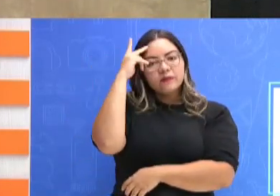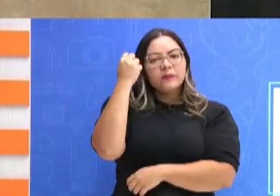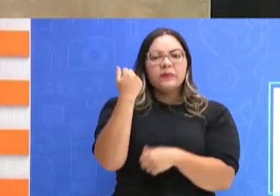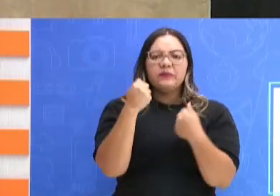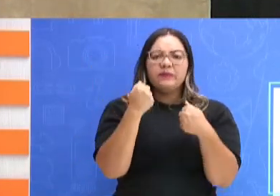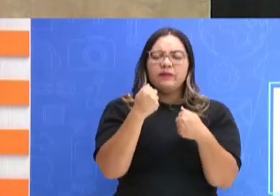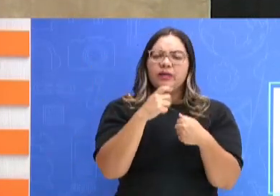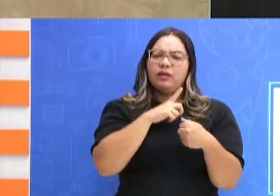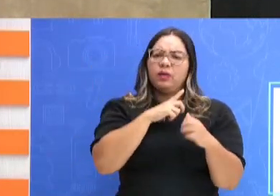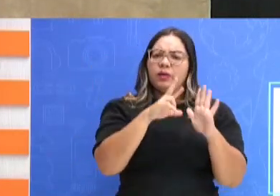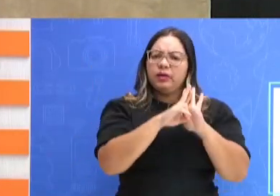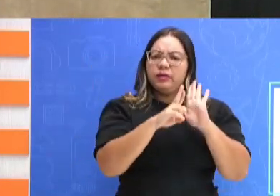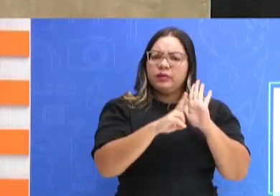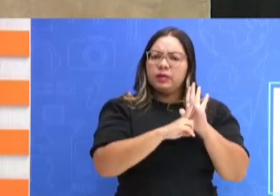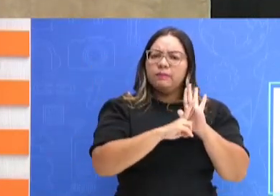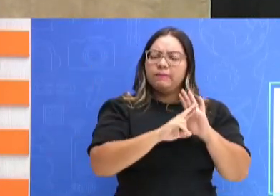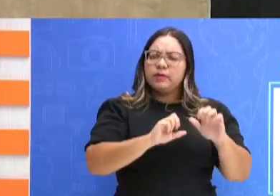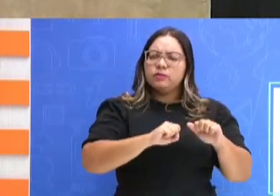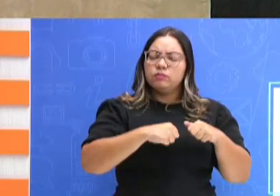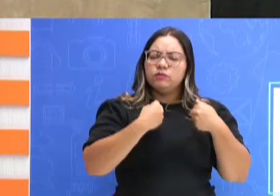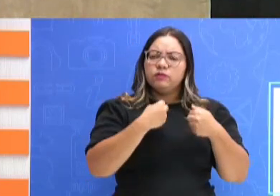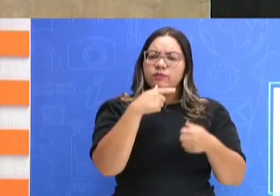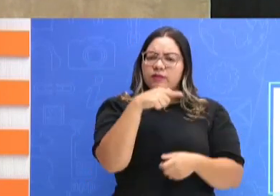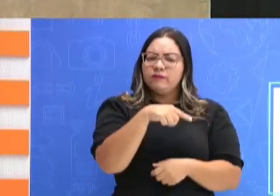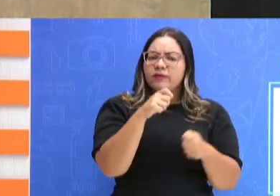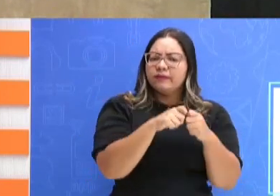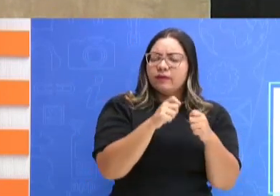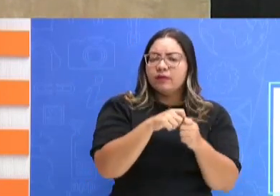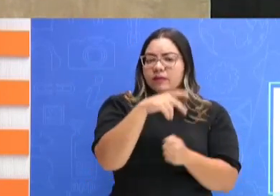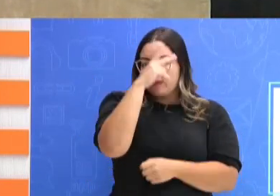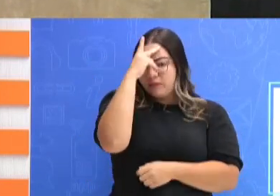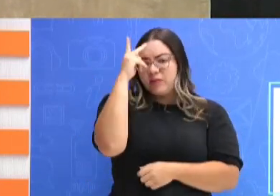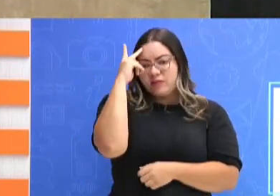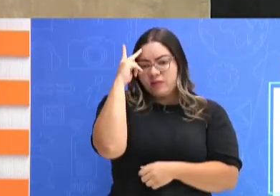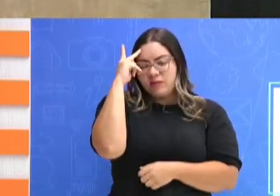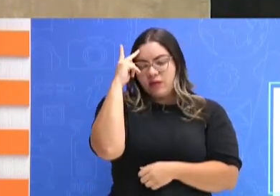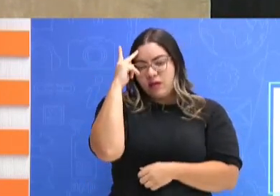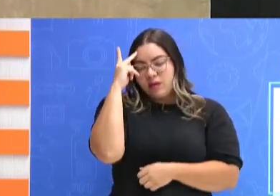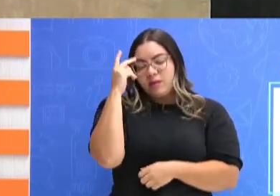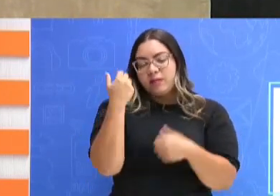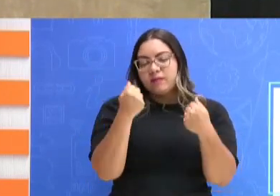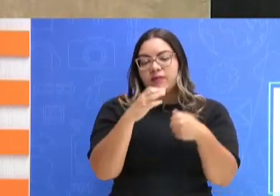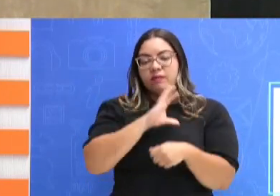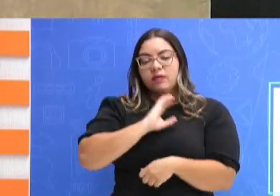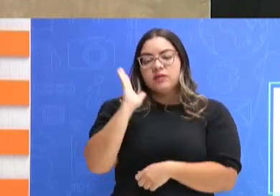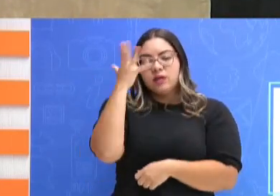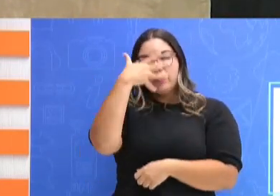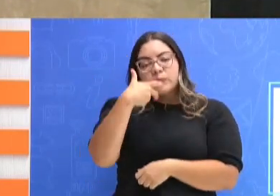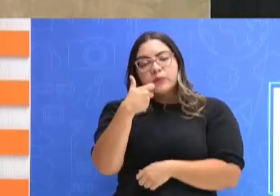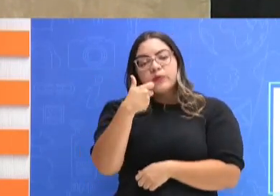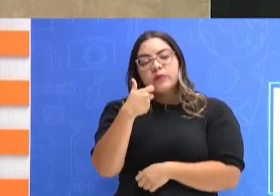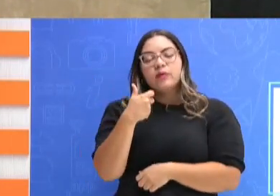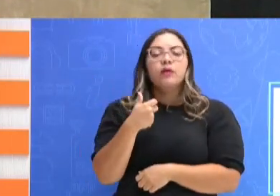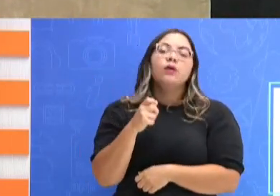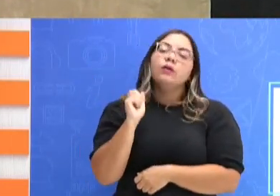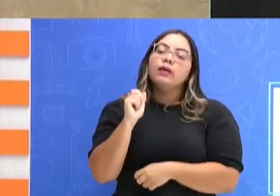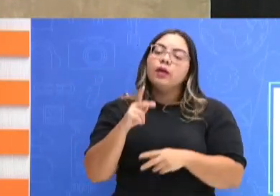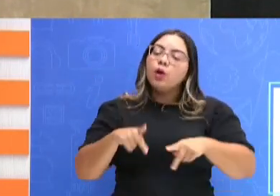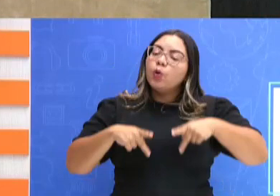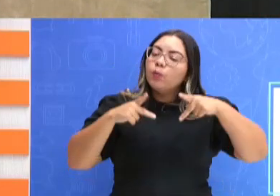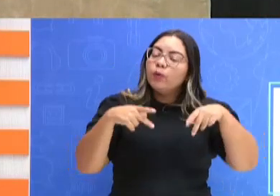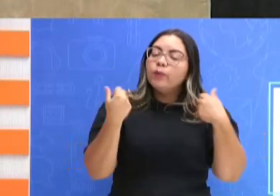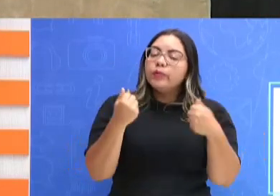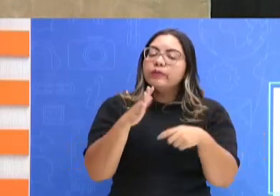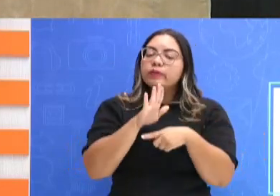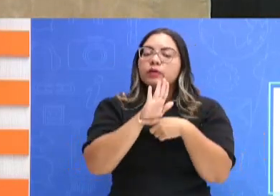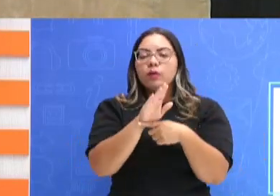rígida com esses sujões? Tem algum planejamento para o futuro aí, para a gente deixar a nossa cidade mais bela, mais bonita? E com a participação popular, é sempre